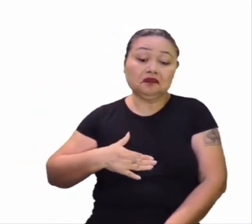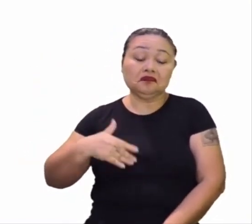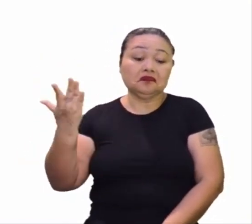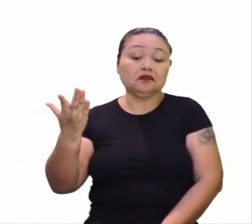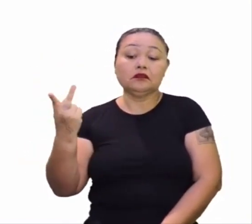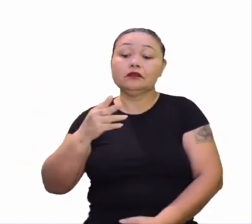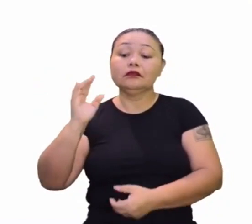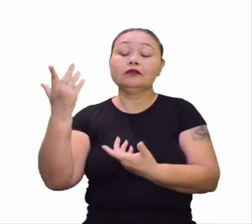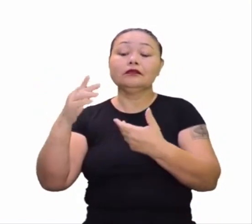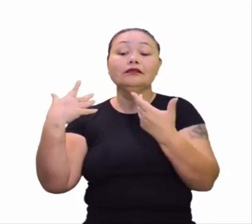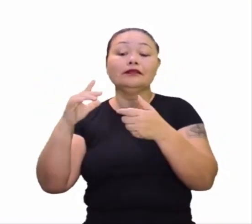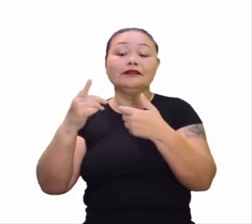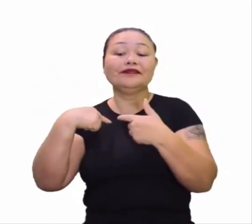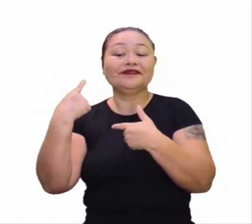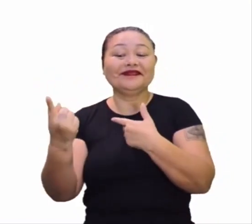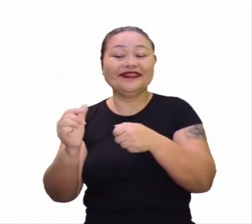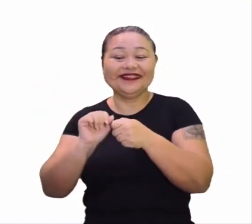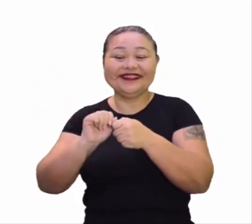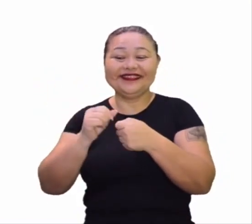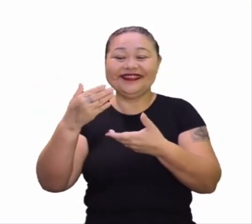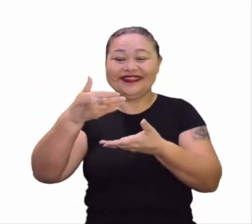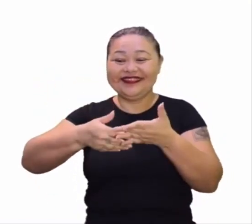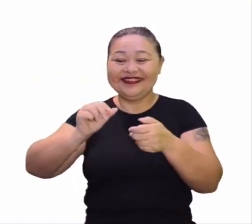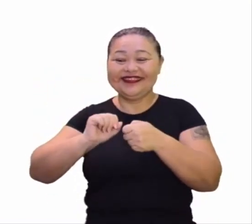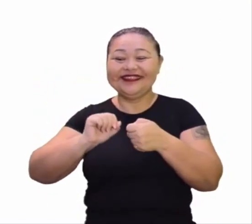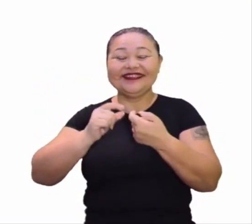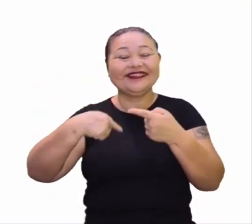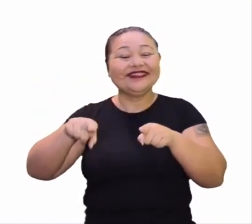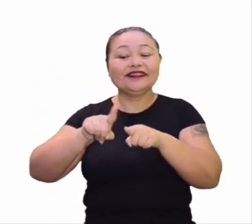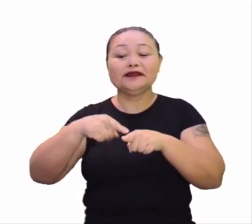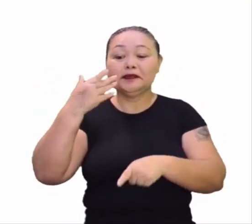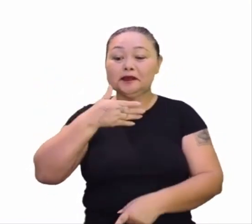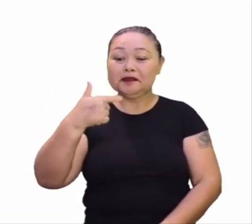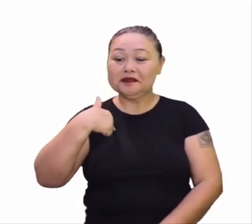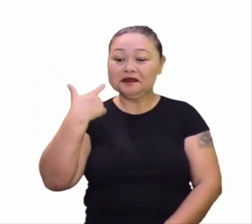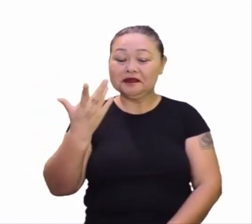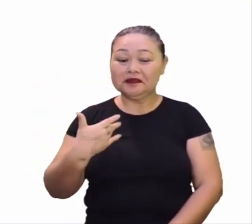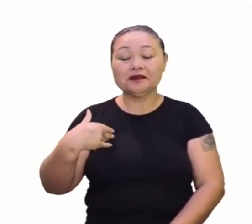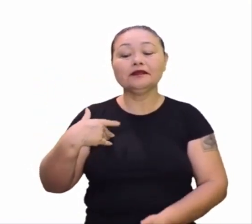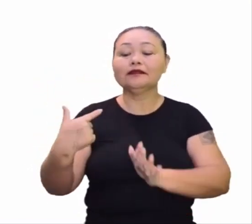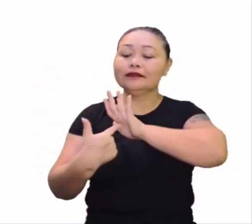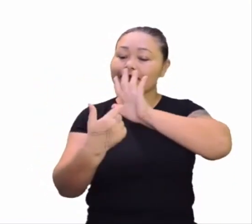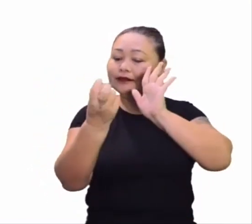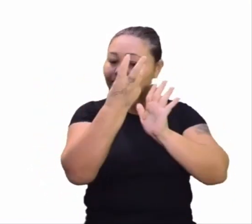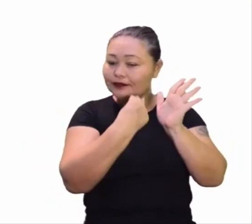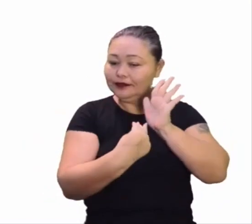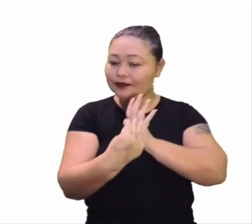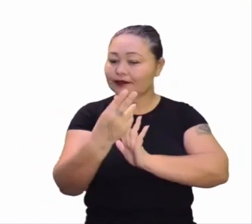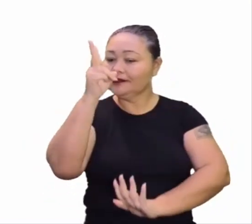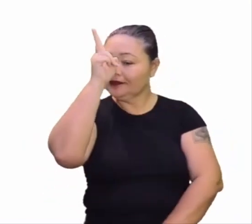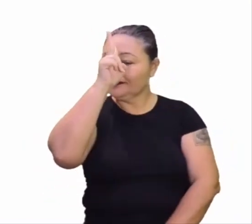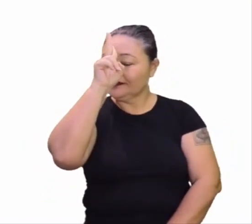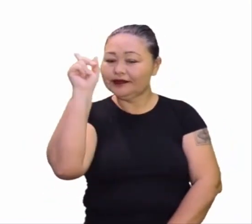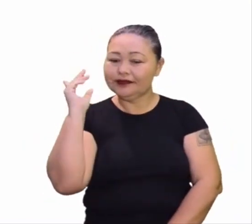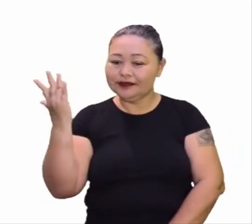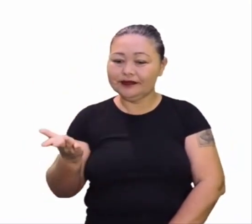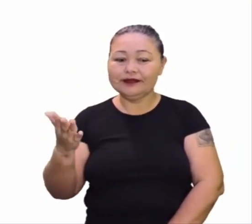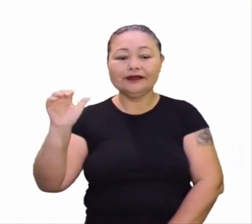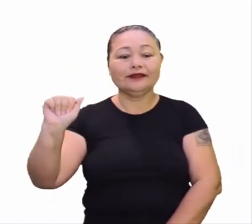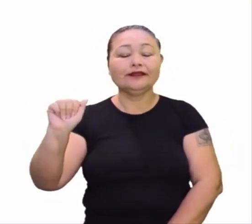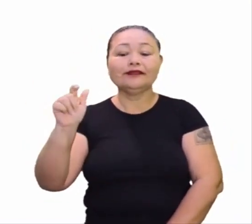Olha, as duas cidades. Mamão com açúcar. Eles vão lembrar, né, Rogério? Mostramos no mapa, com tudinho, certeza. Tranquilo, né?